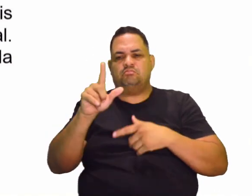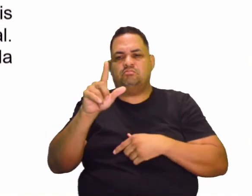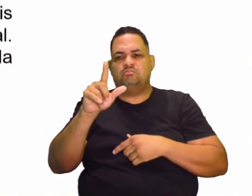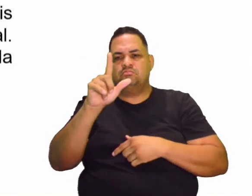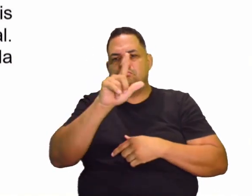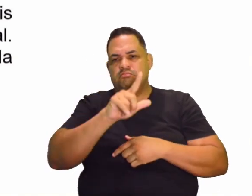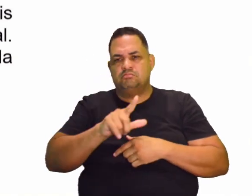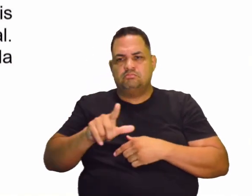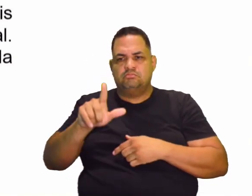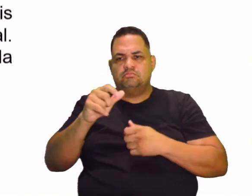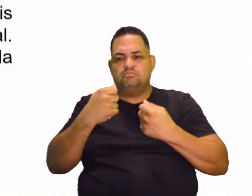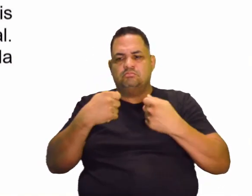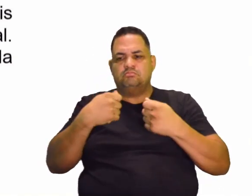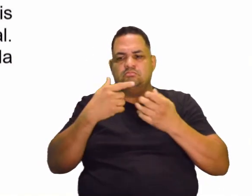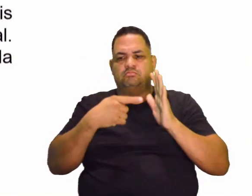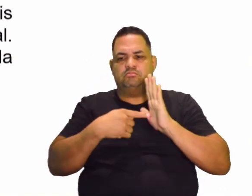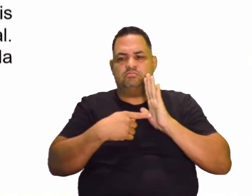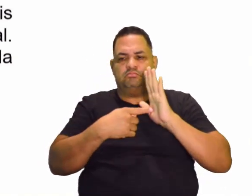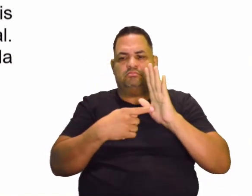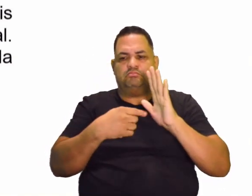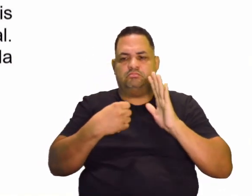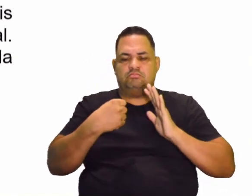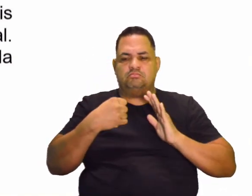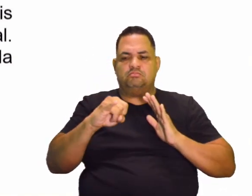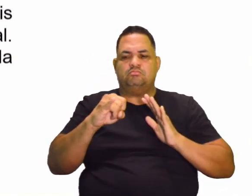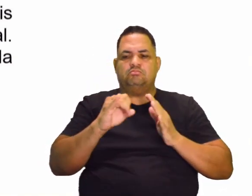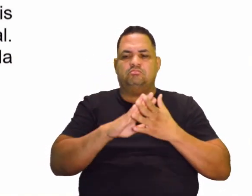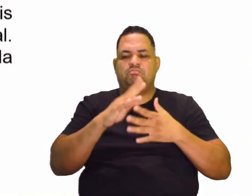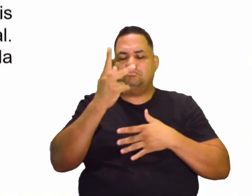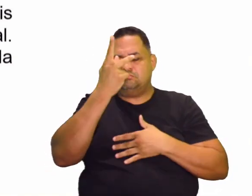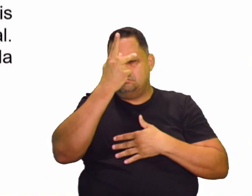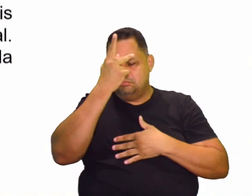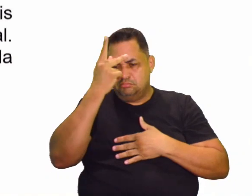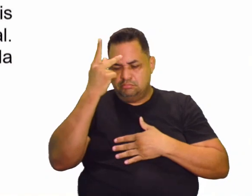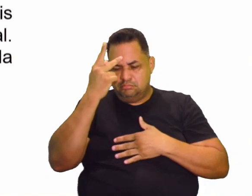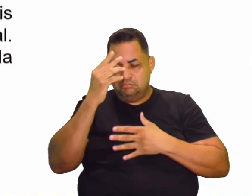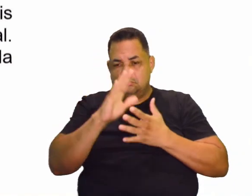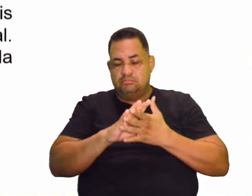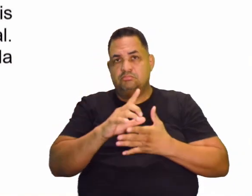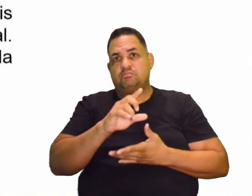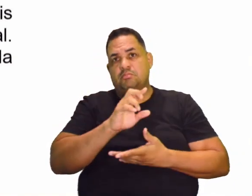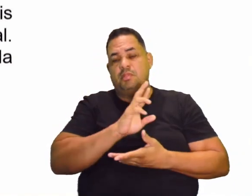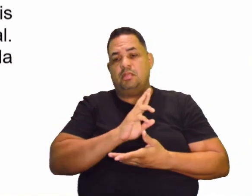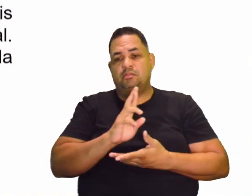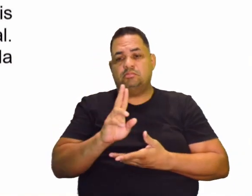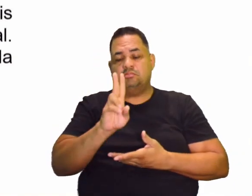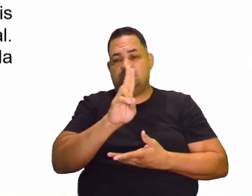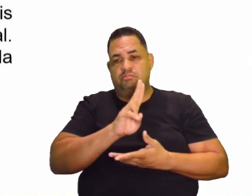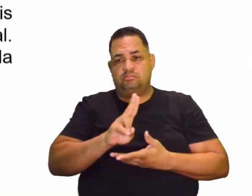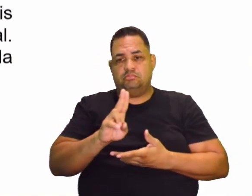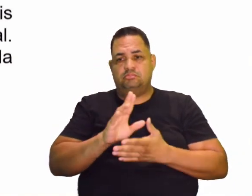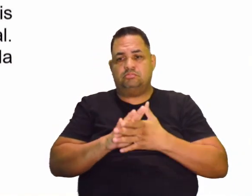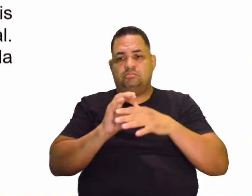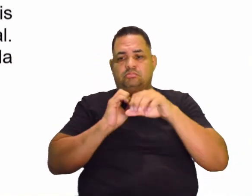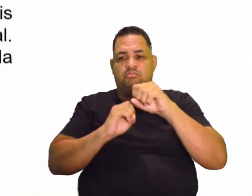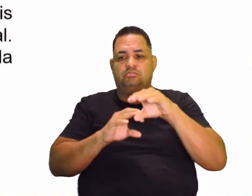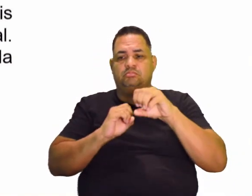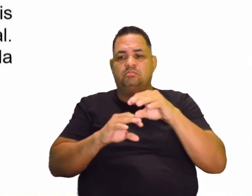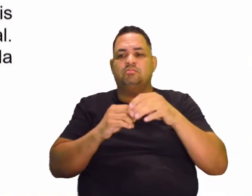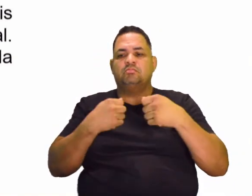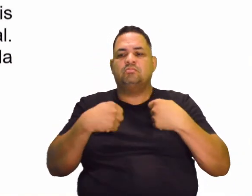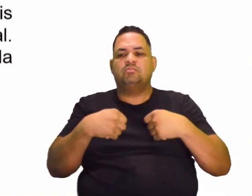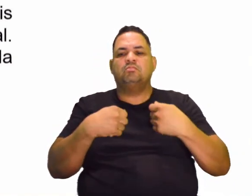precisava expressar, né? Se as pessoas nesse período eram muito religiosas, então o ensinamento tinha que ser